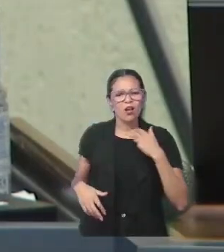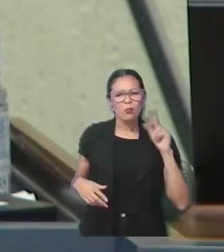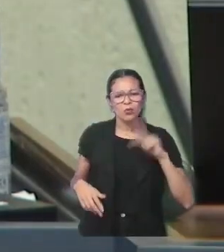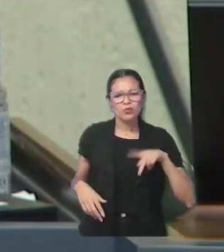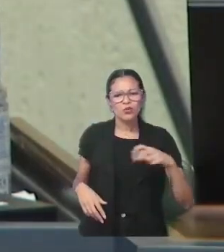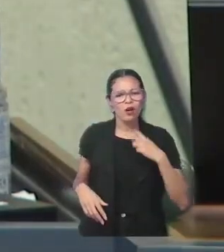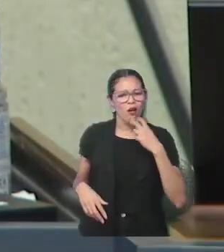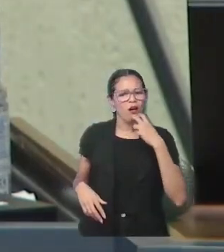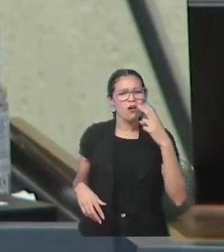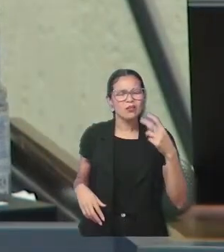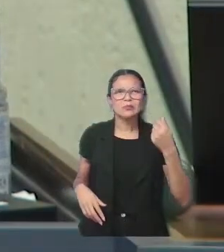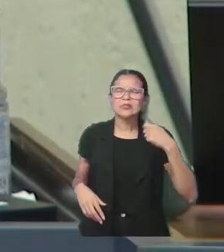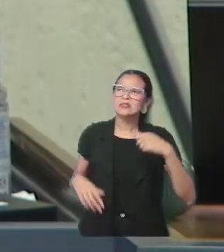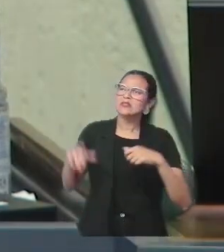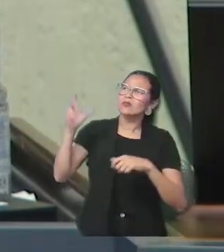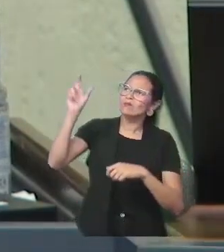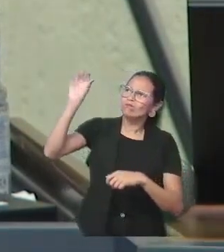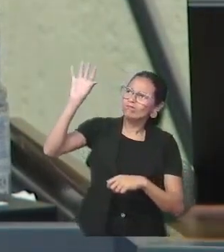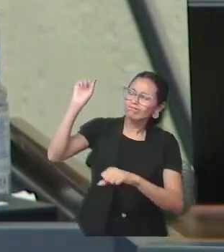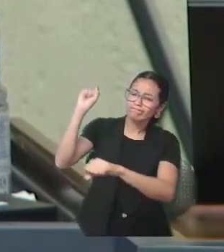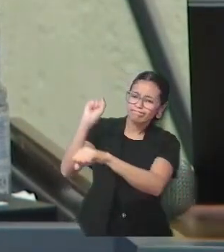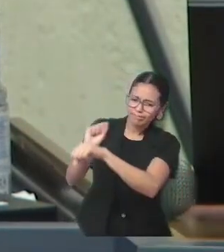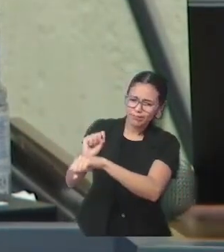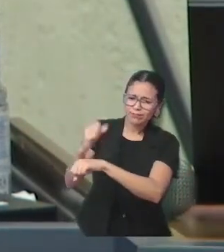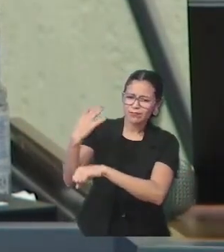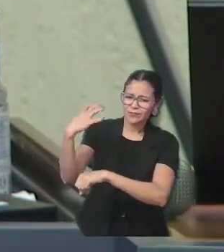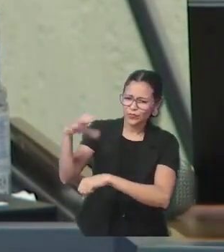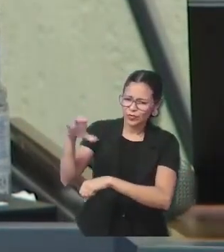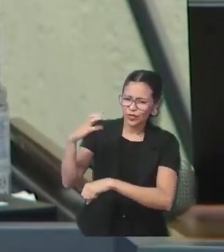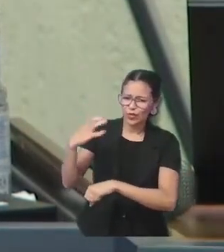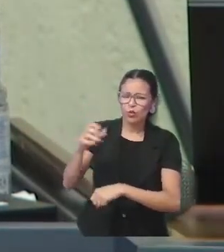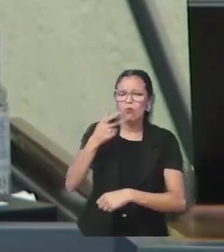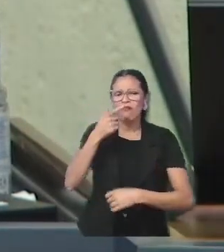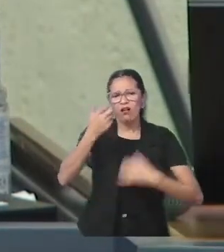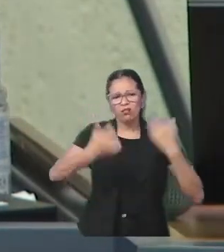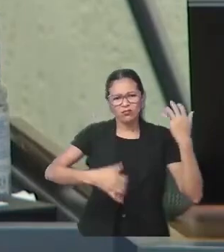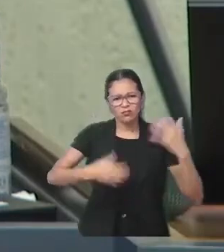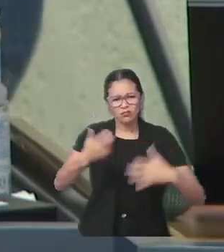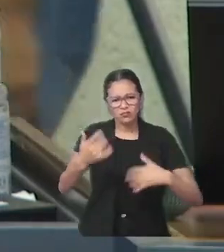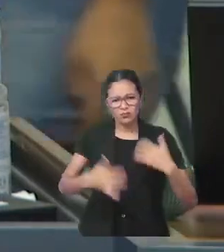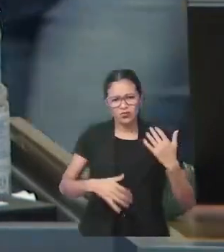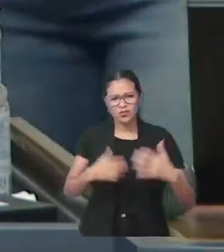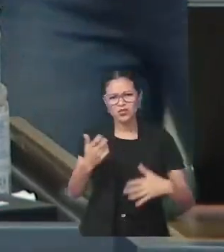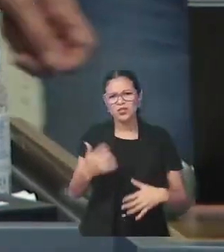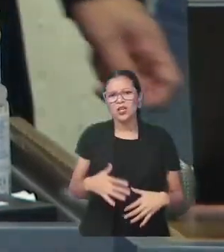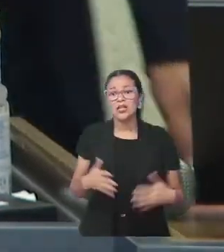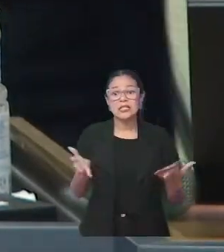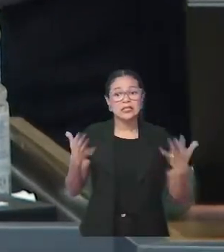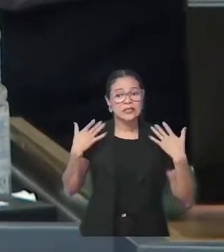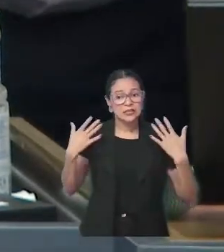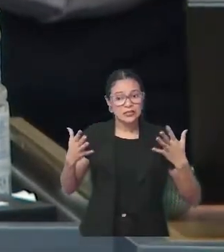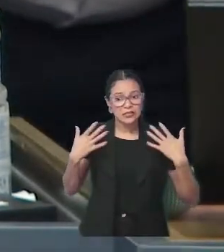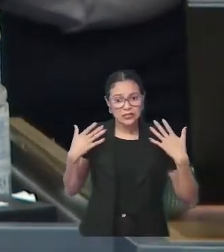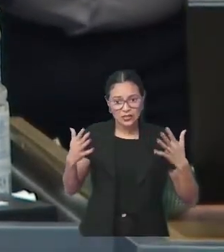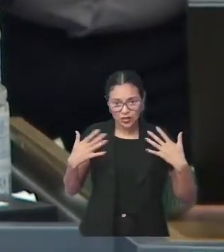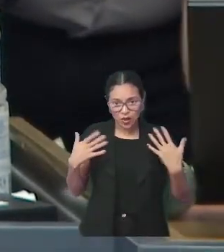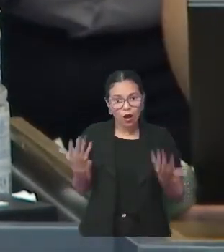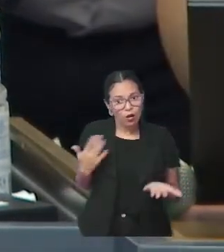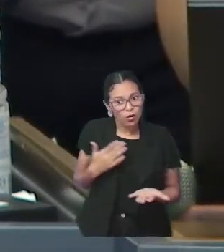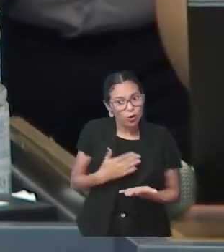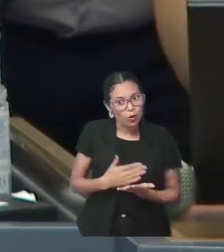daí os professores têm que desligar os ventiladores para falar e, tipo, quando está muito calor, que agora